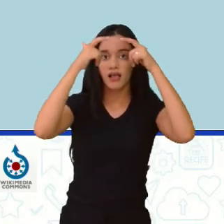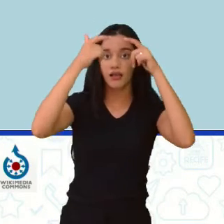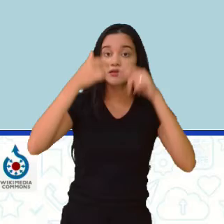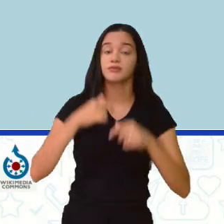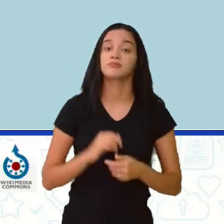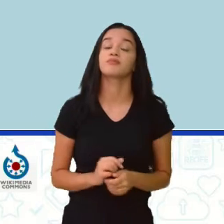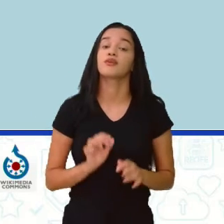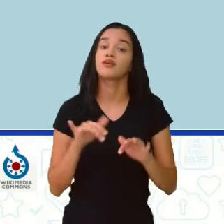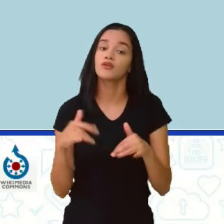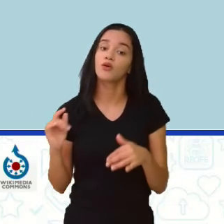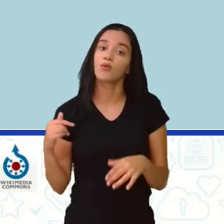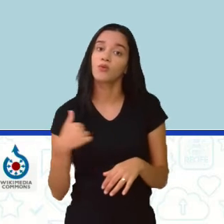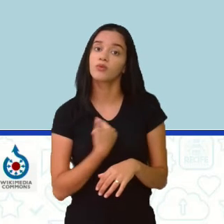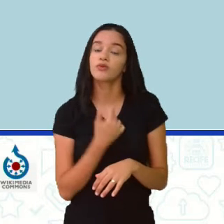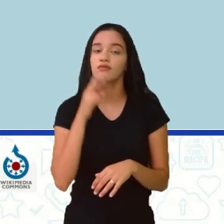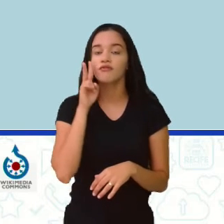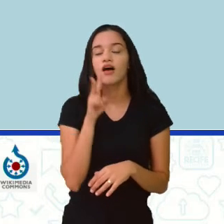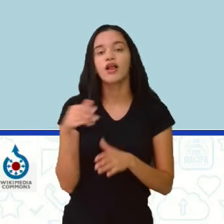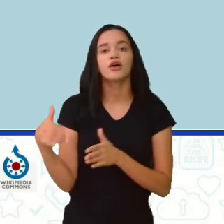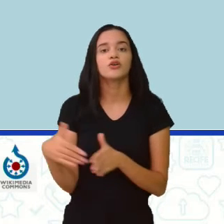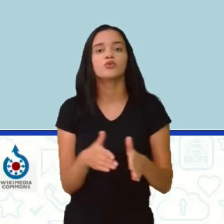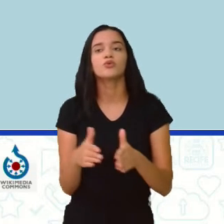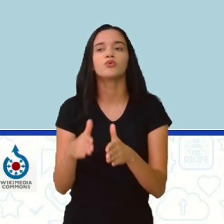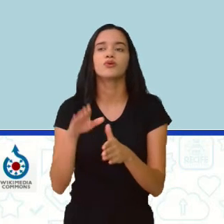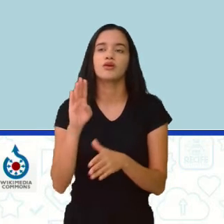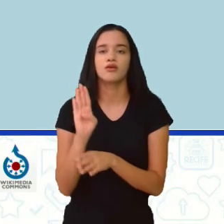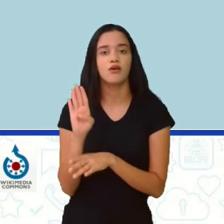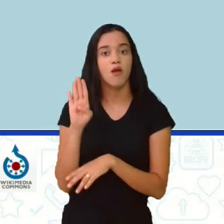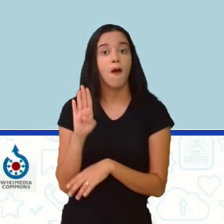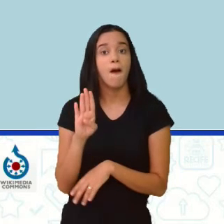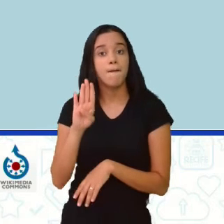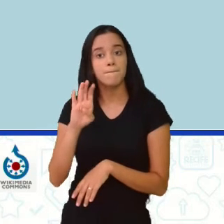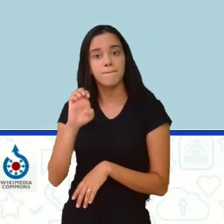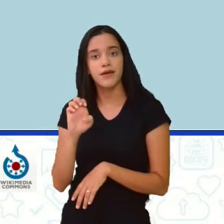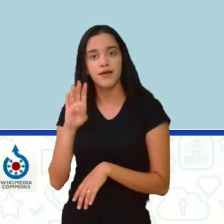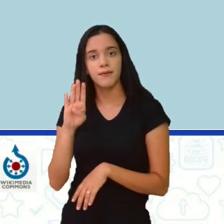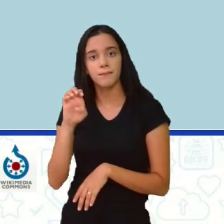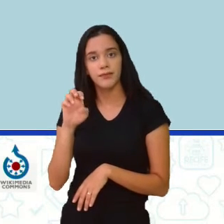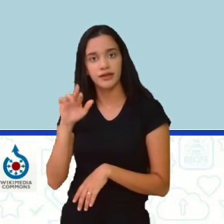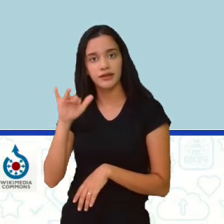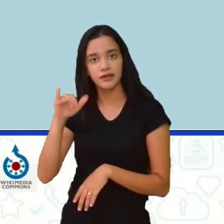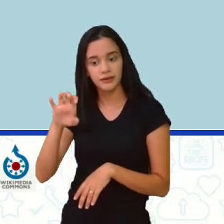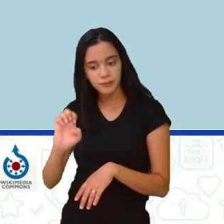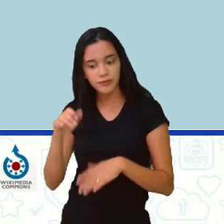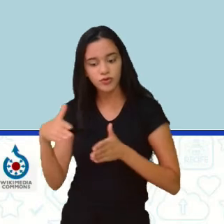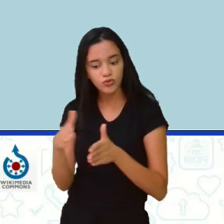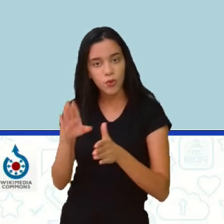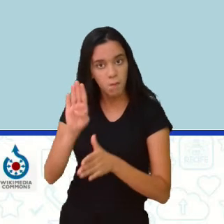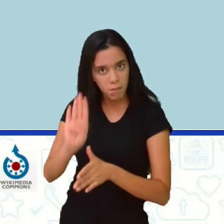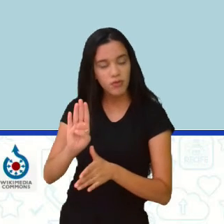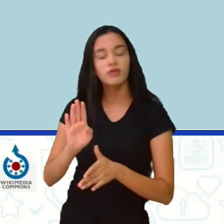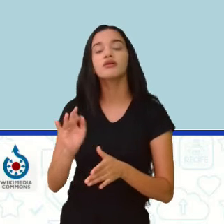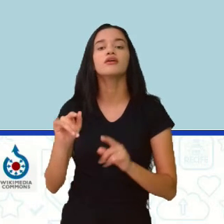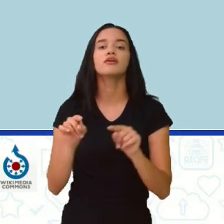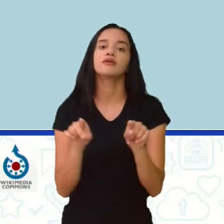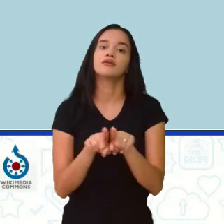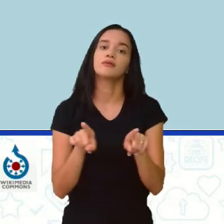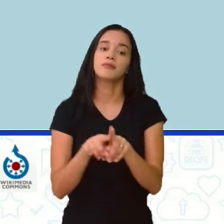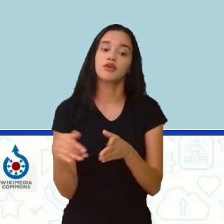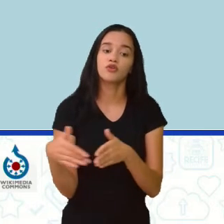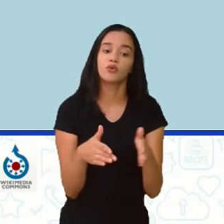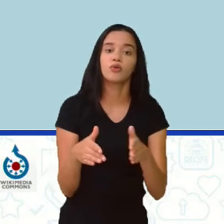Atlântico. Então, quando a gente fala no rio Beberibe, ele também é um rio que já está poluído. E observem aí, tanto o